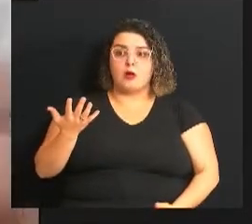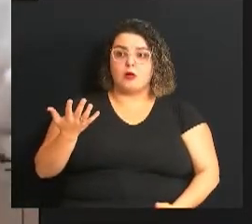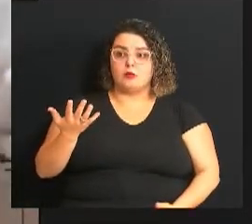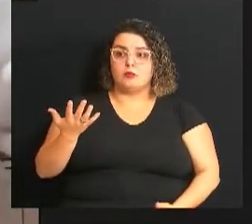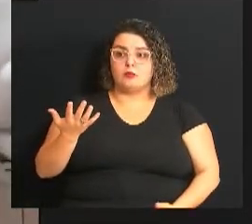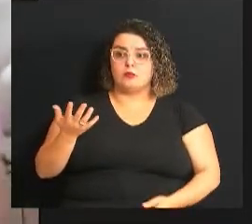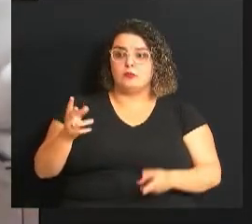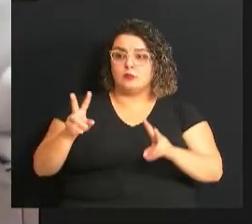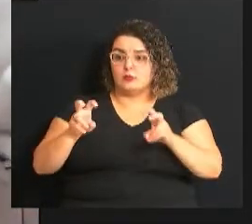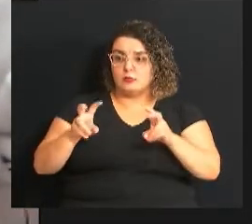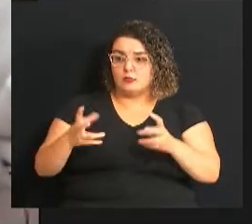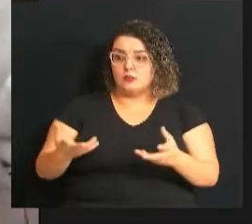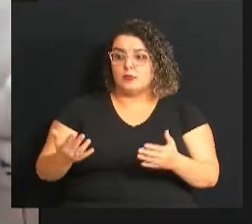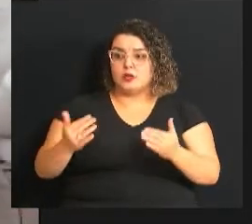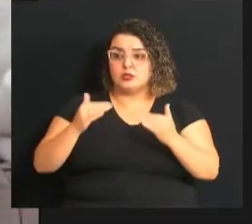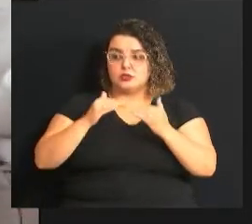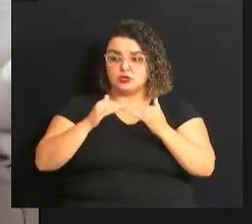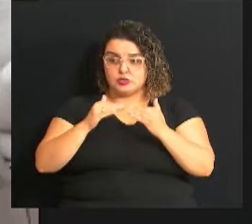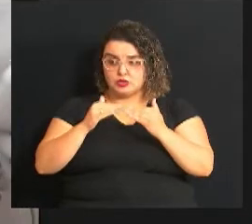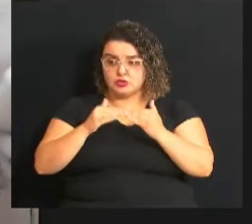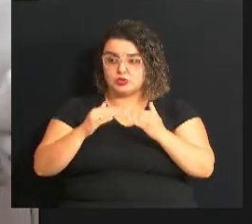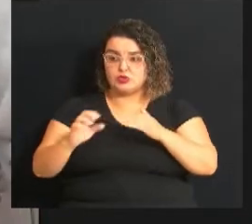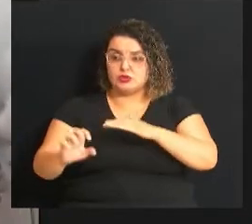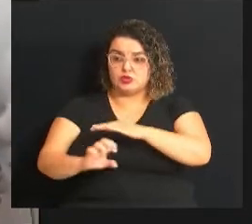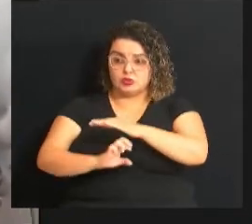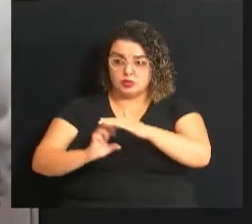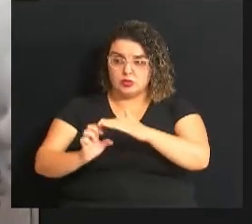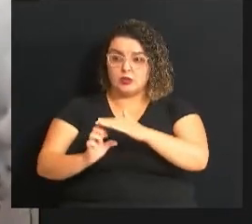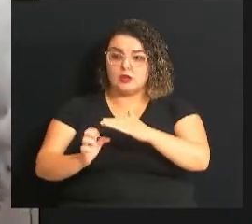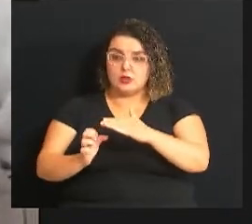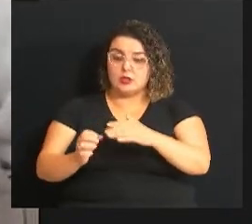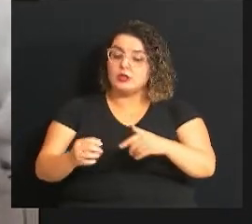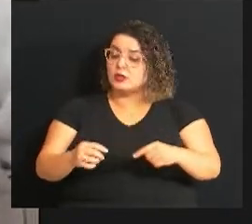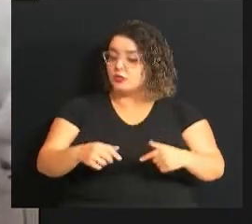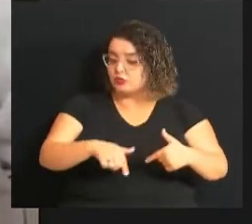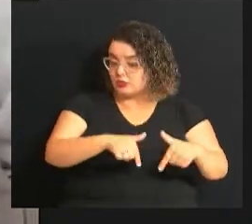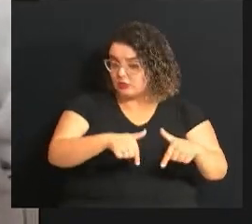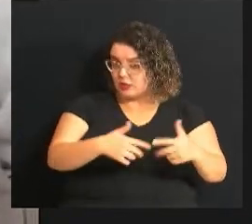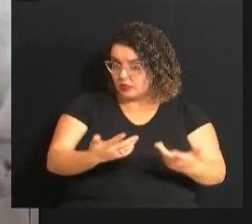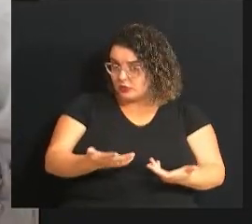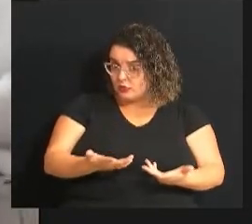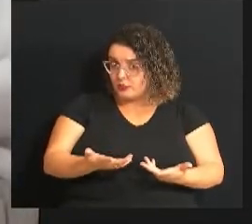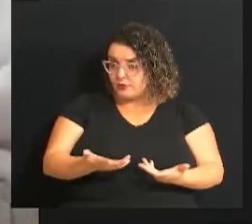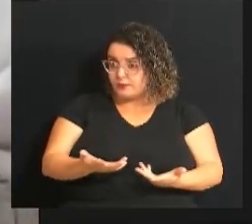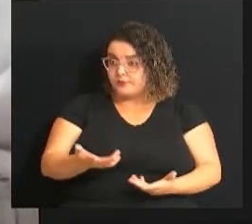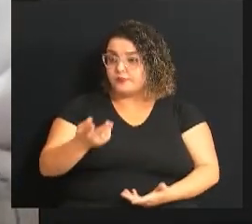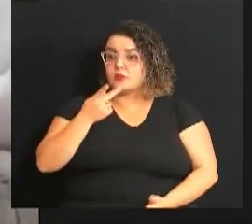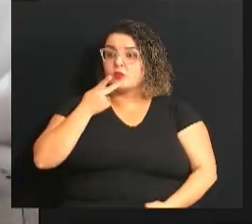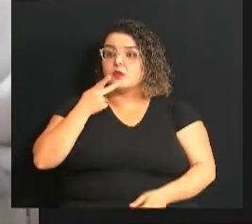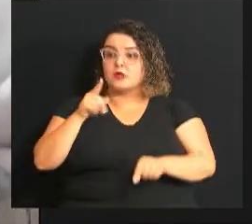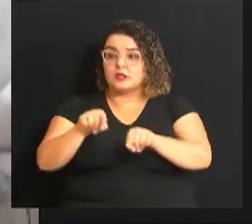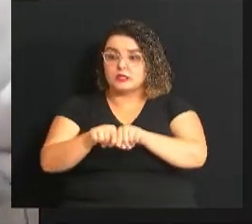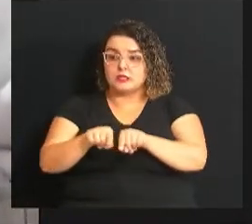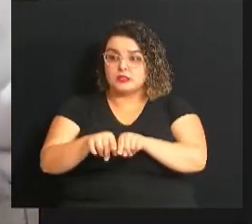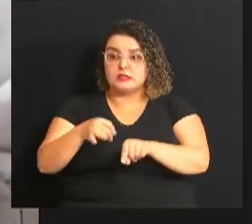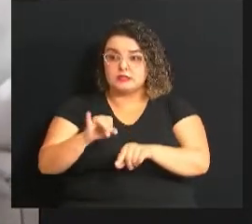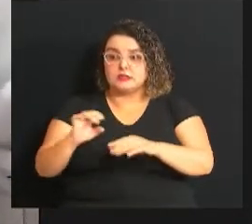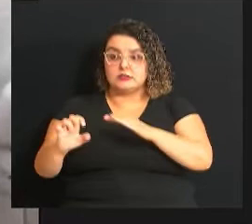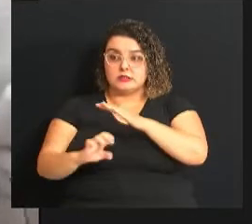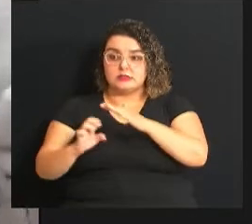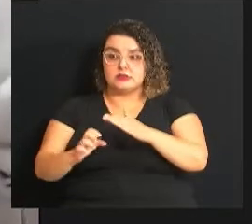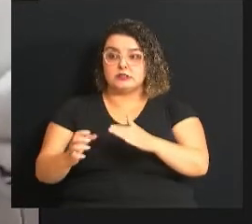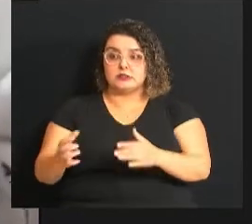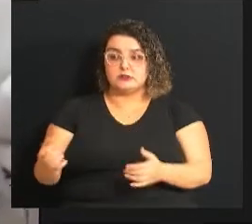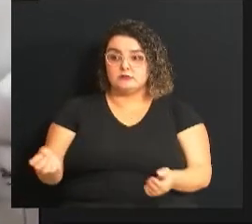de acordo entre a empresa e entre o trabalhador. Há de se falar também que se a empresa fizer